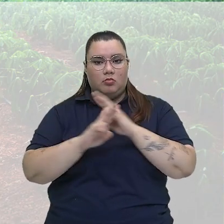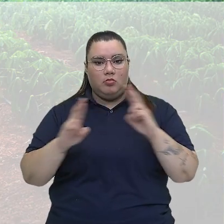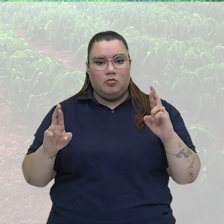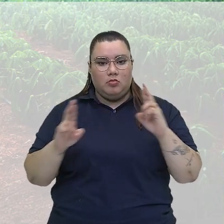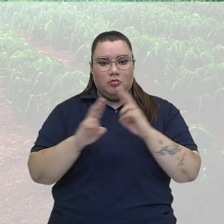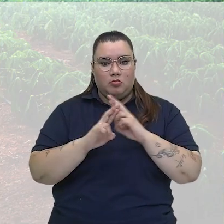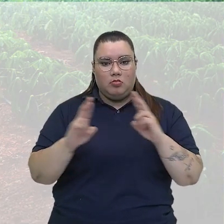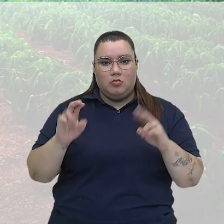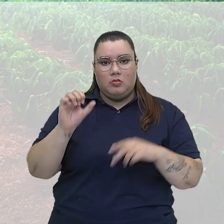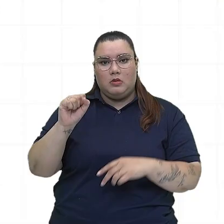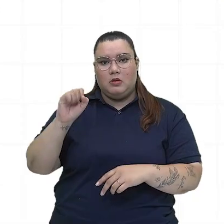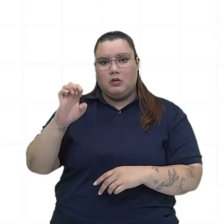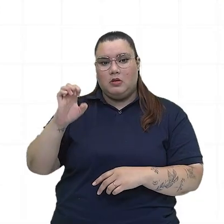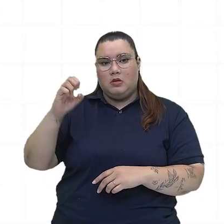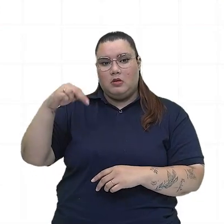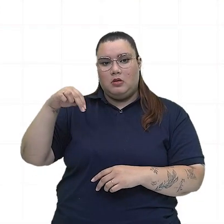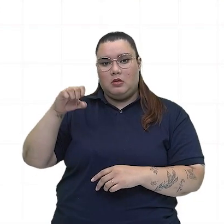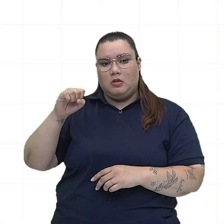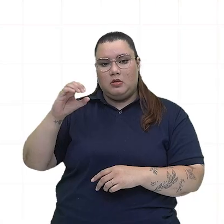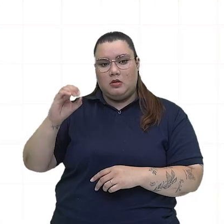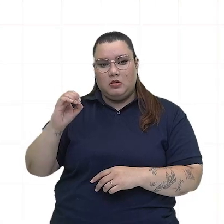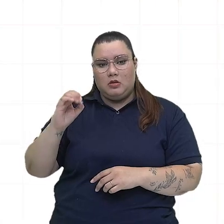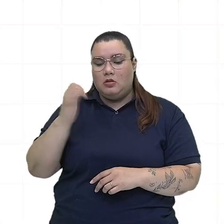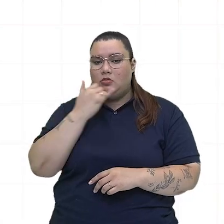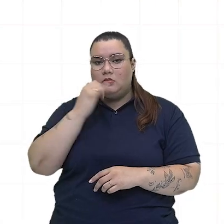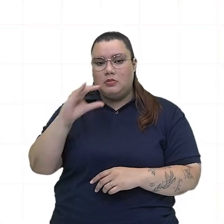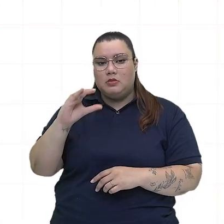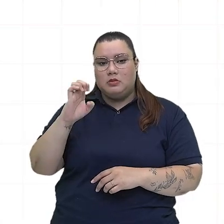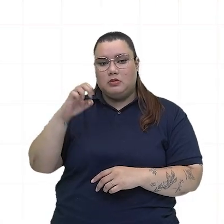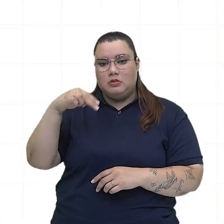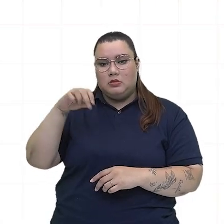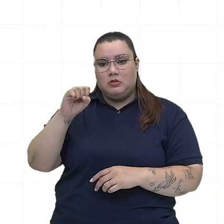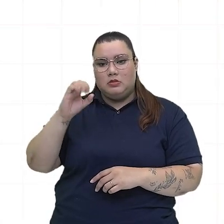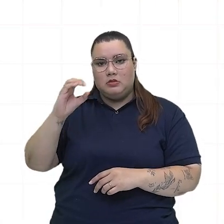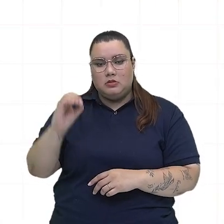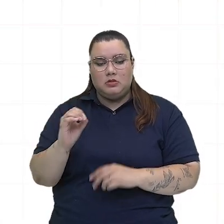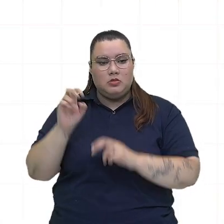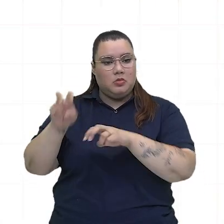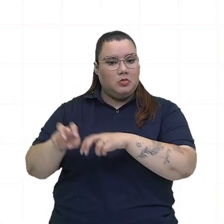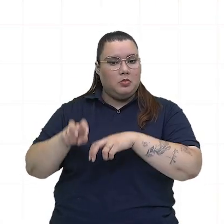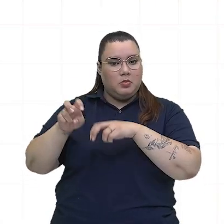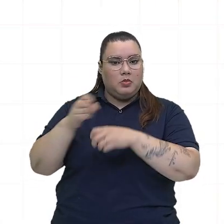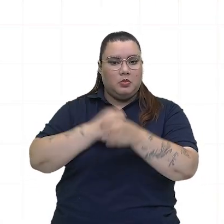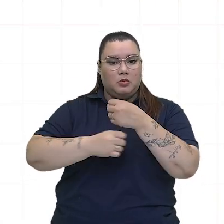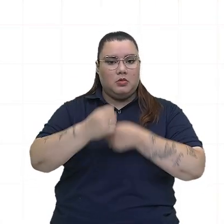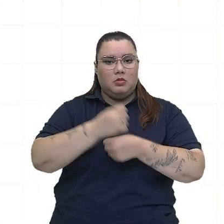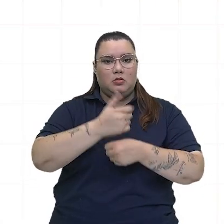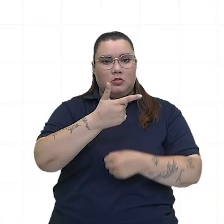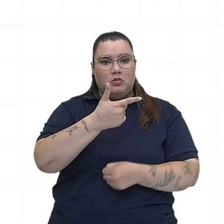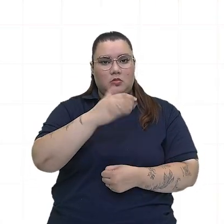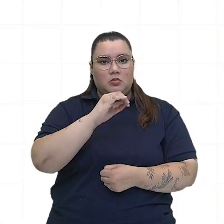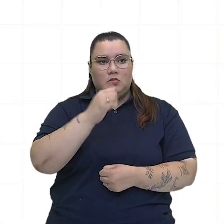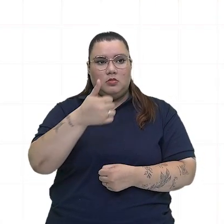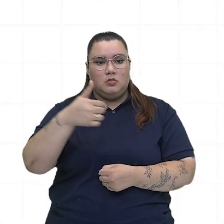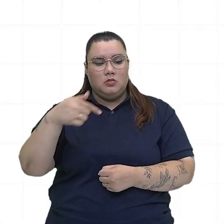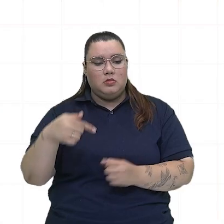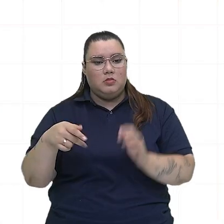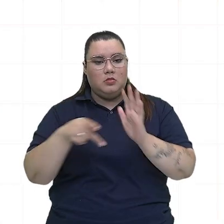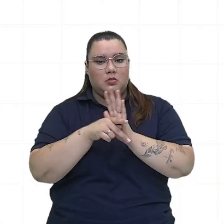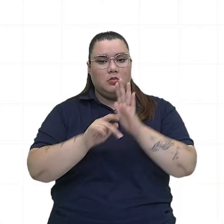ao censo agropecuário que foi realizado no ano de 2017 pelo